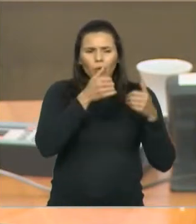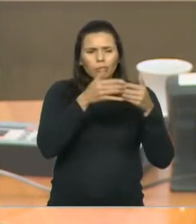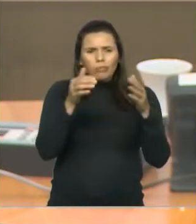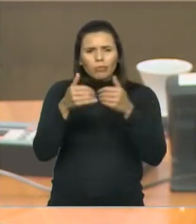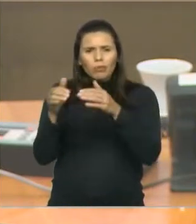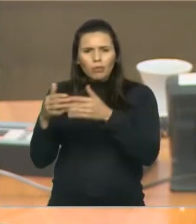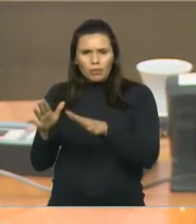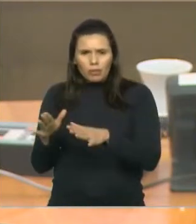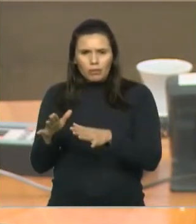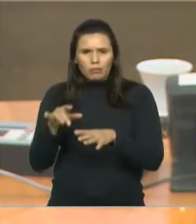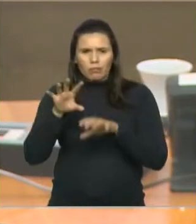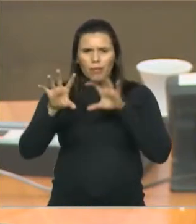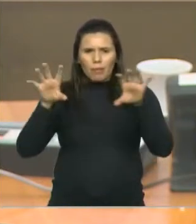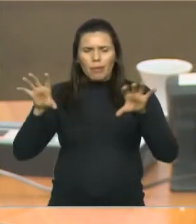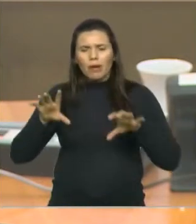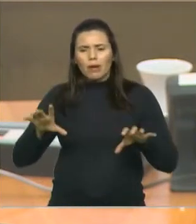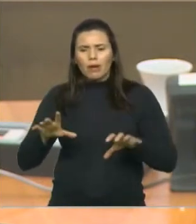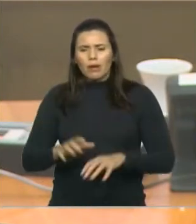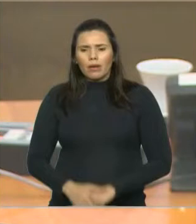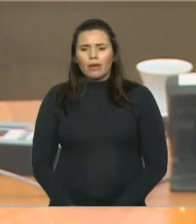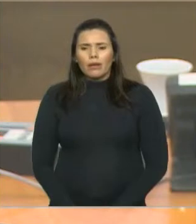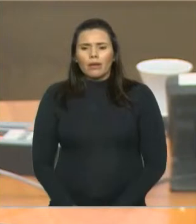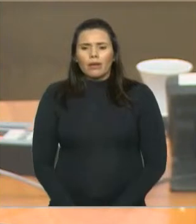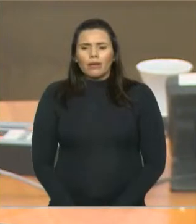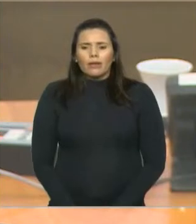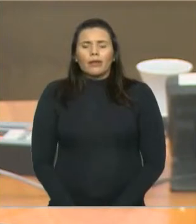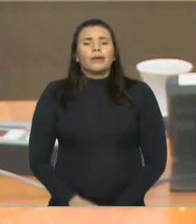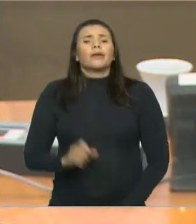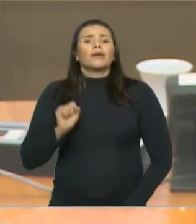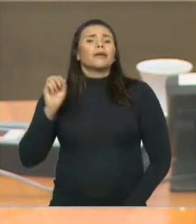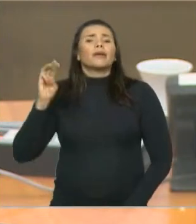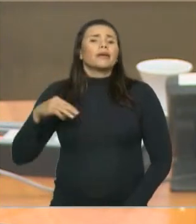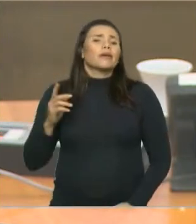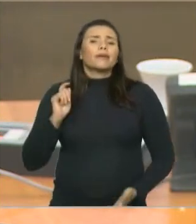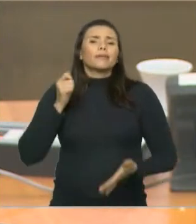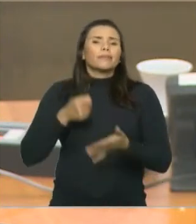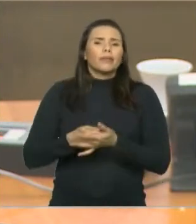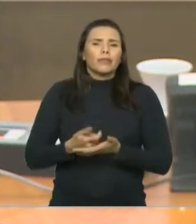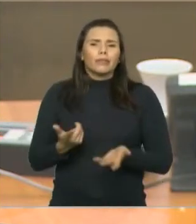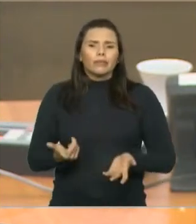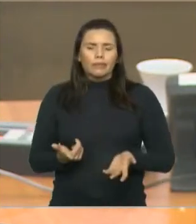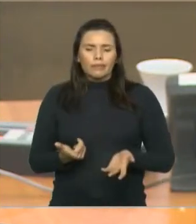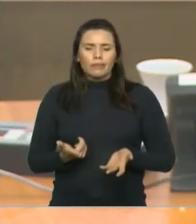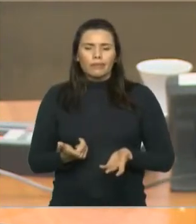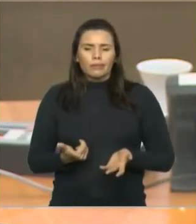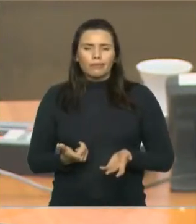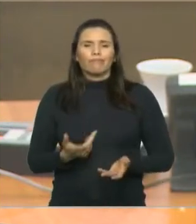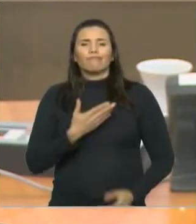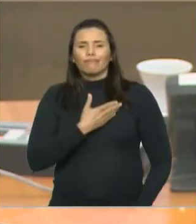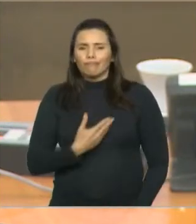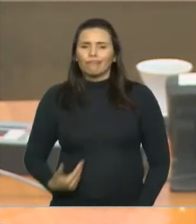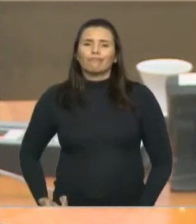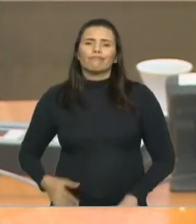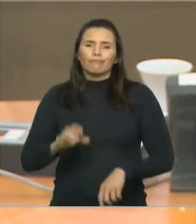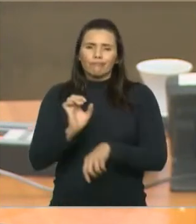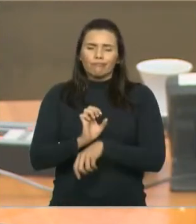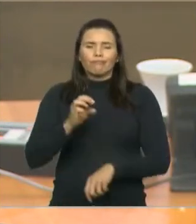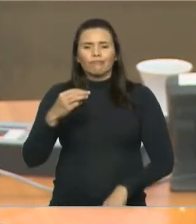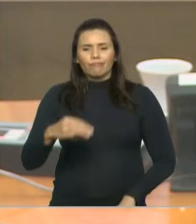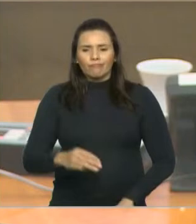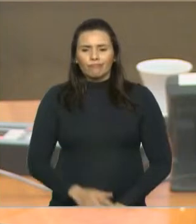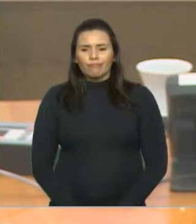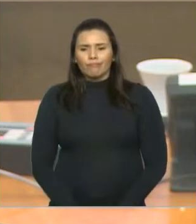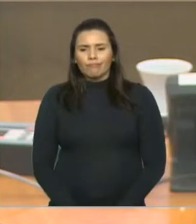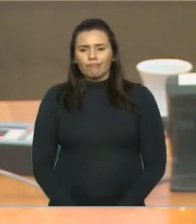todos os hospitais que abrimos, eles são mantidos exclusivamente com dinheiro dos cofres estaduais. À exceção de Pinheiro,